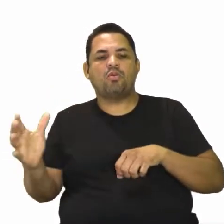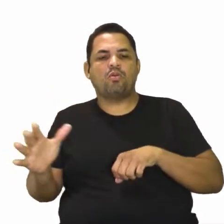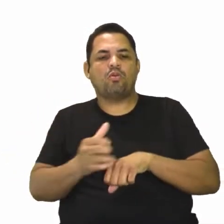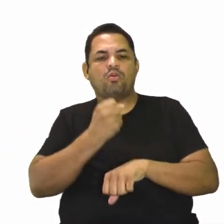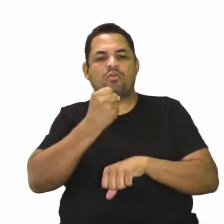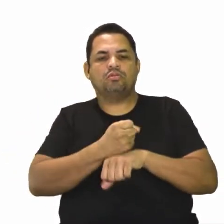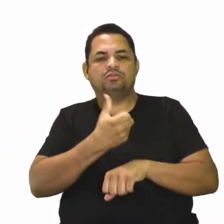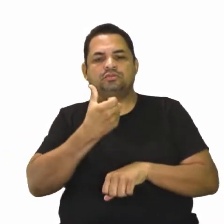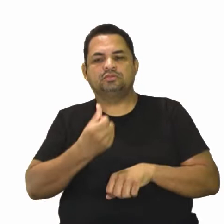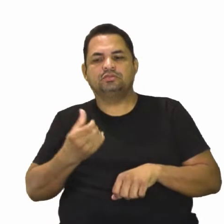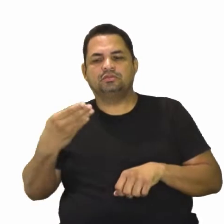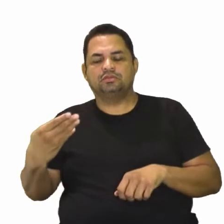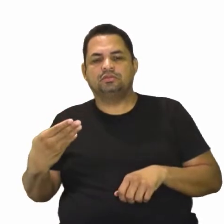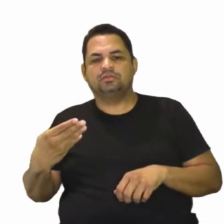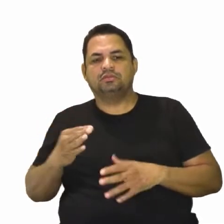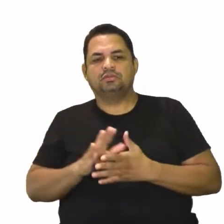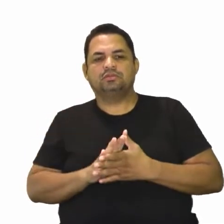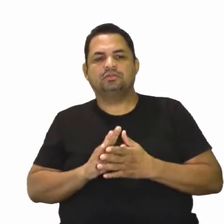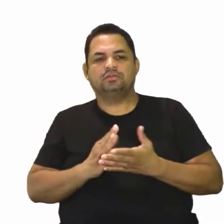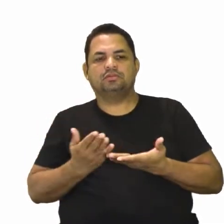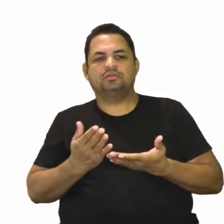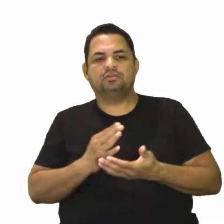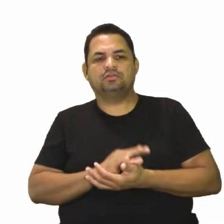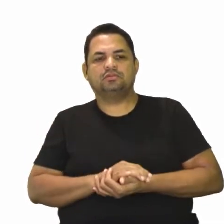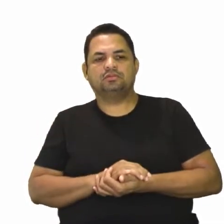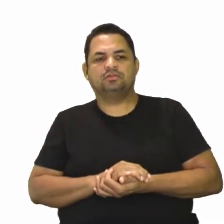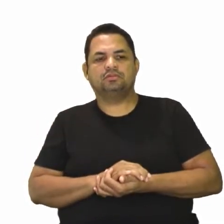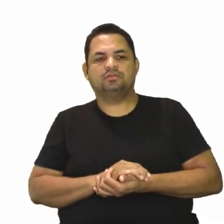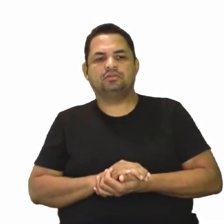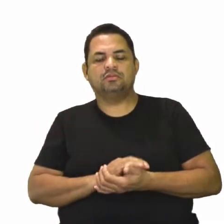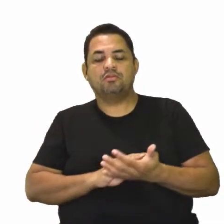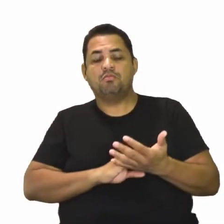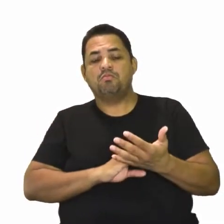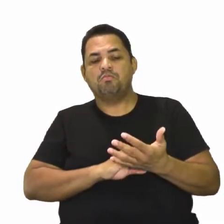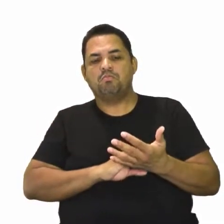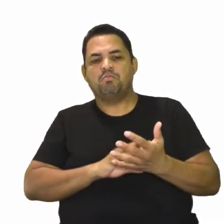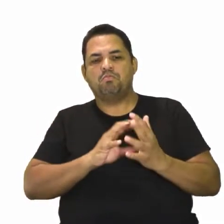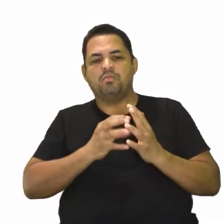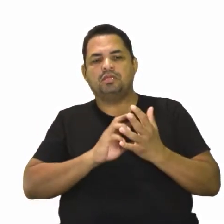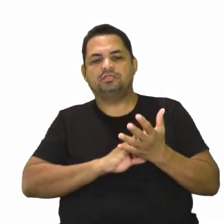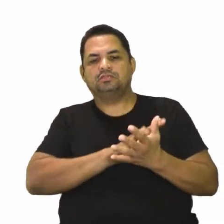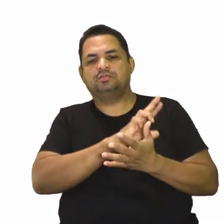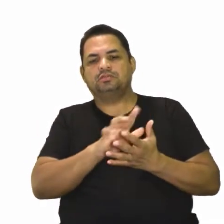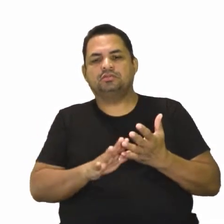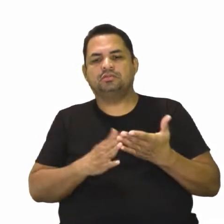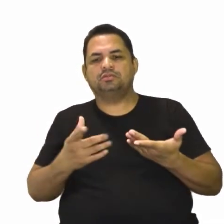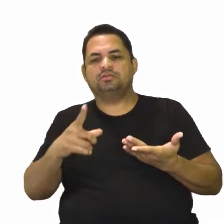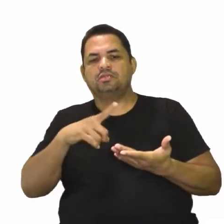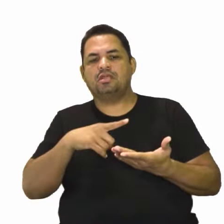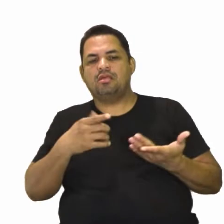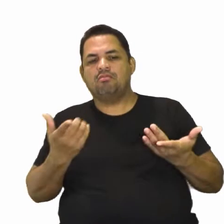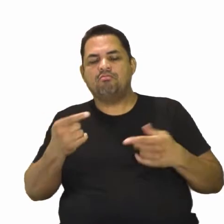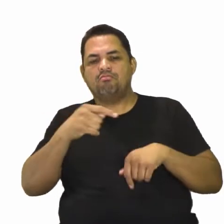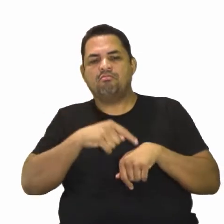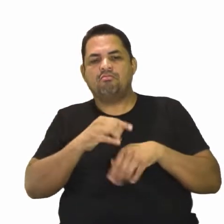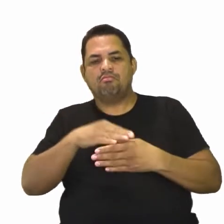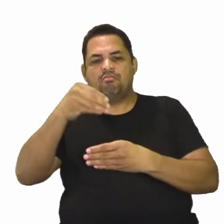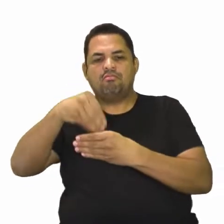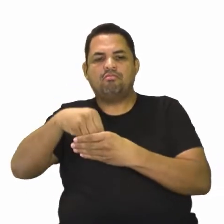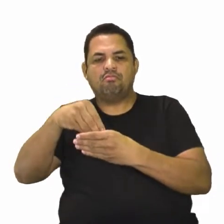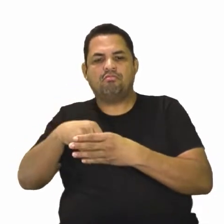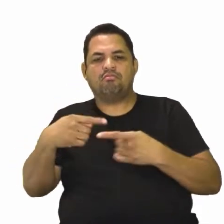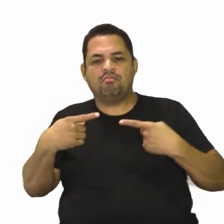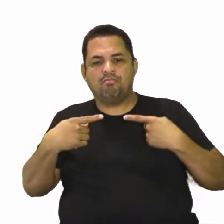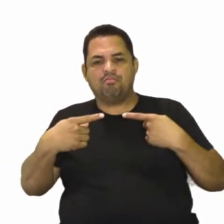64. Ele reivindicava o pluripartidarismo, uma vez que até aquele momento as eleições